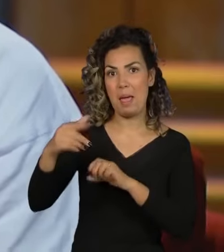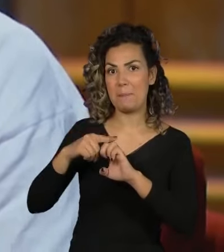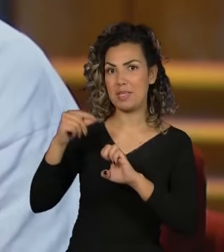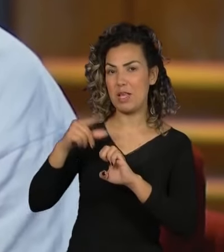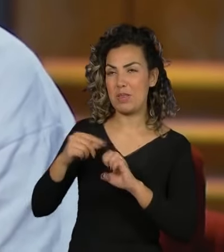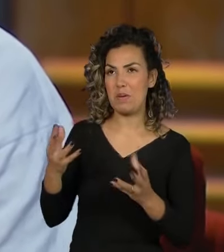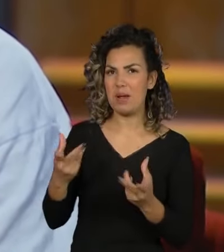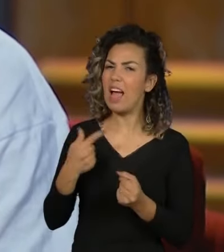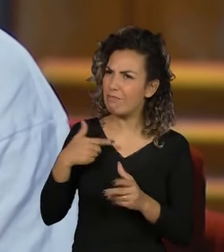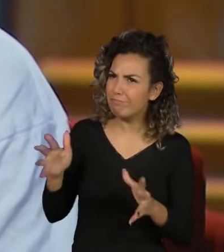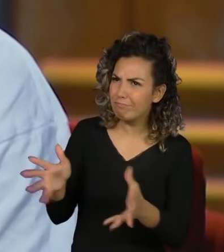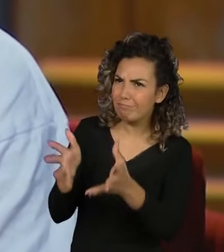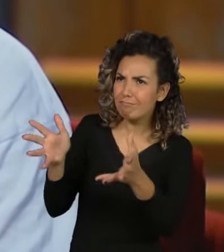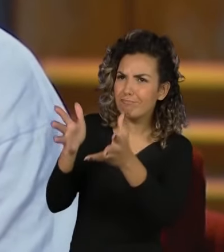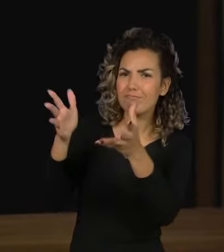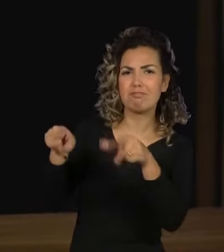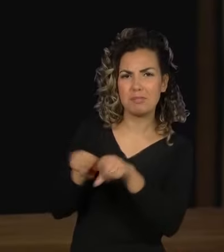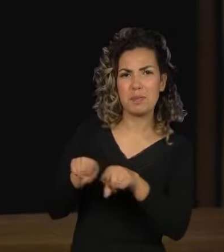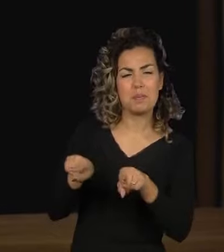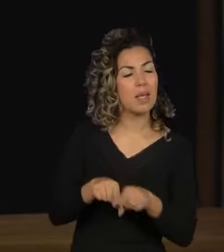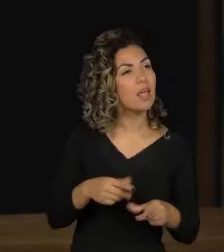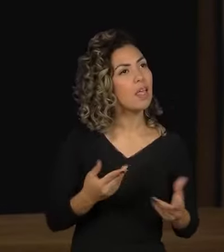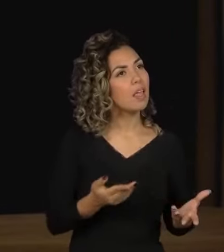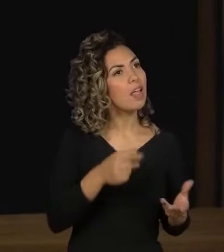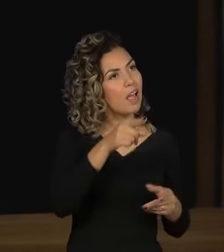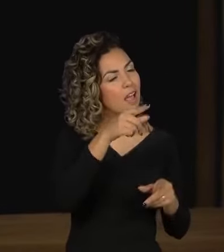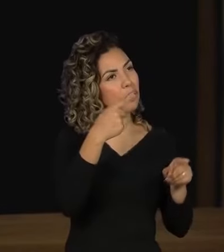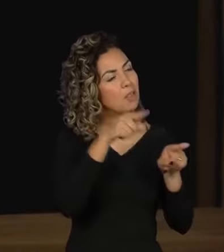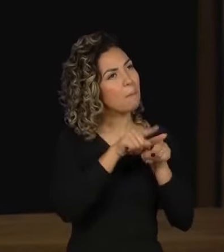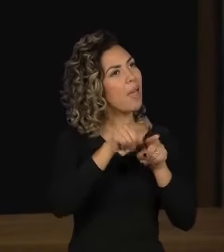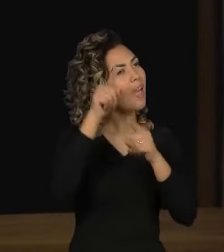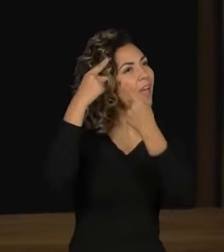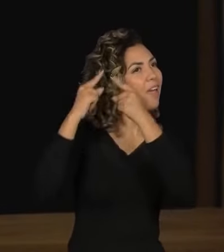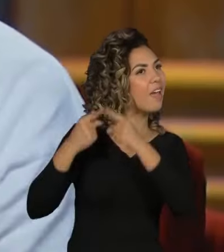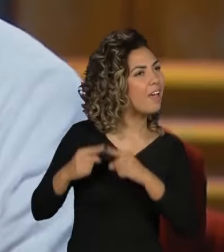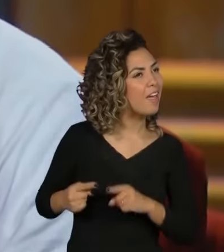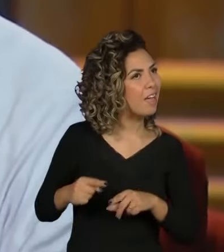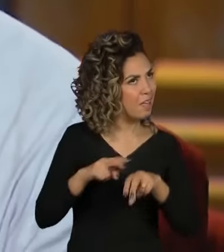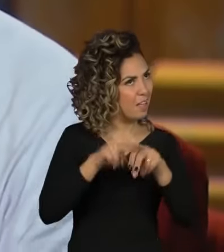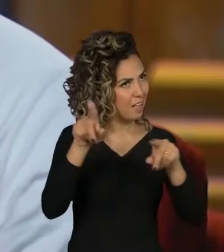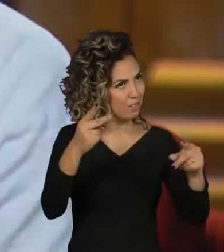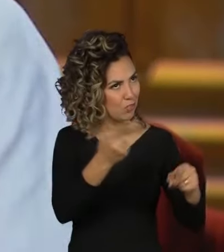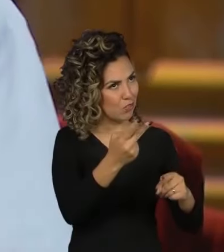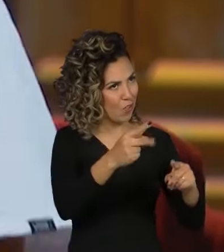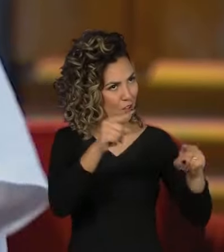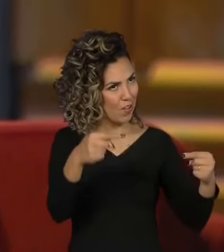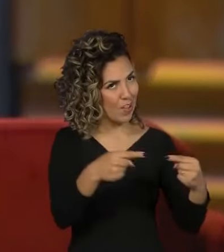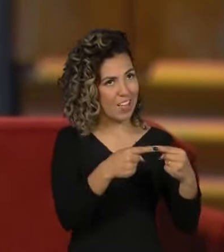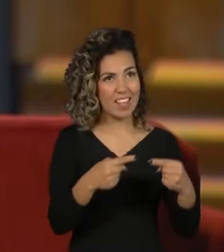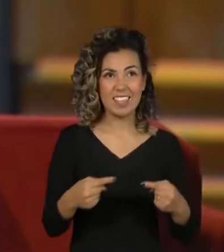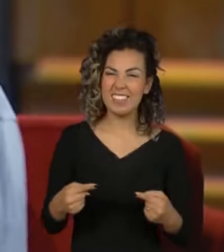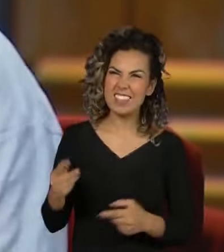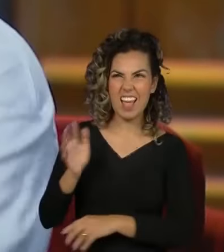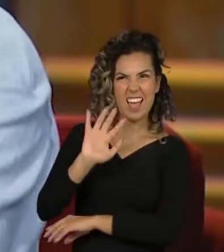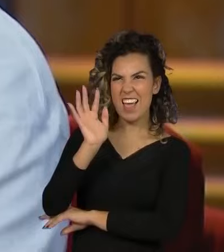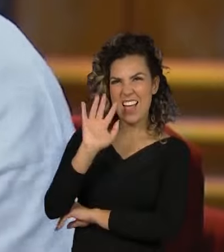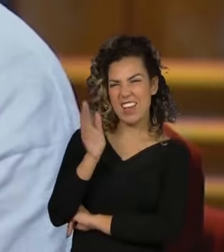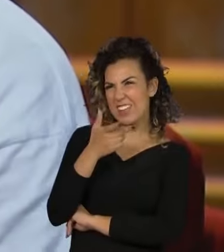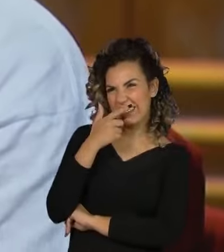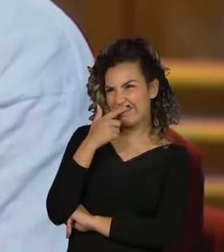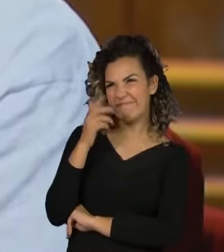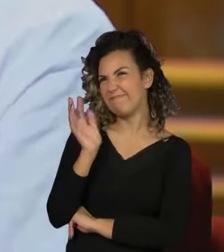eu sou o maior motivador do sonho dela assim sabe ela tem a ver com esse cabelo que tá aí na sua cabeça não não Muito não Muito e ela